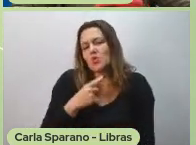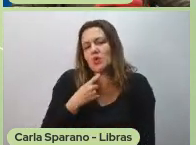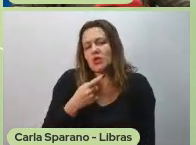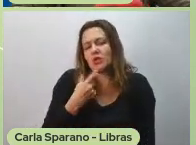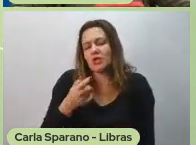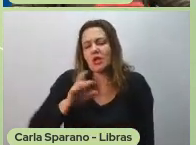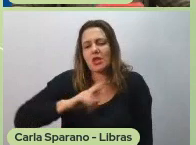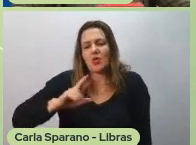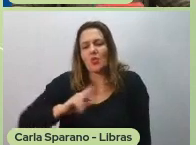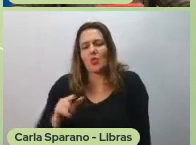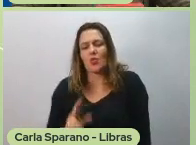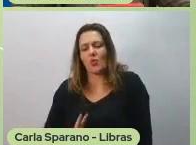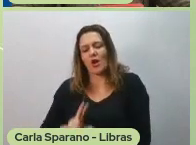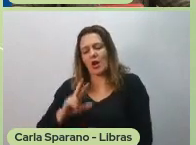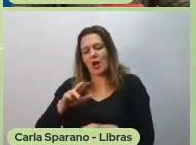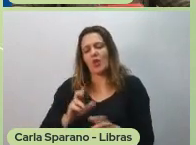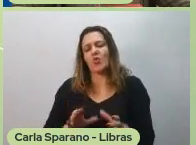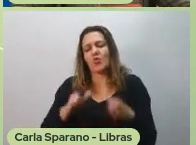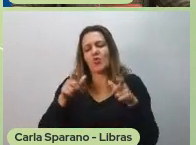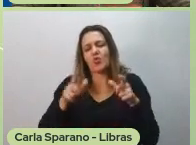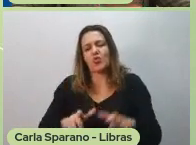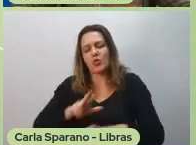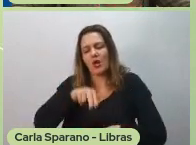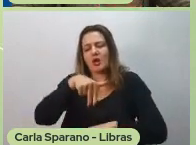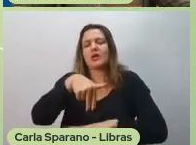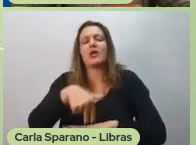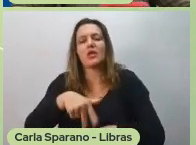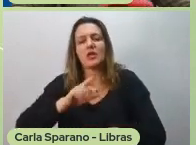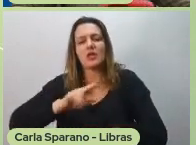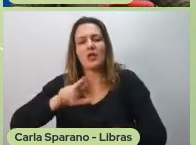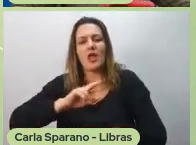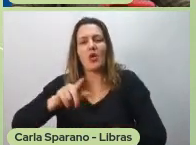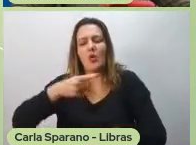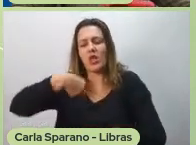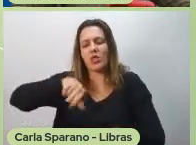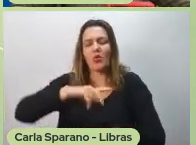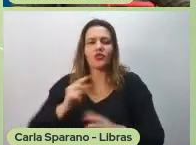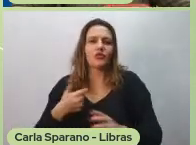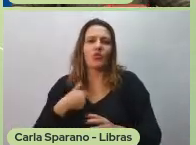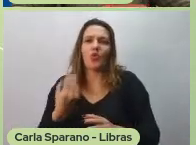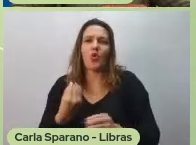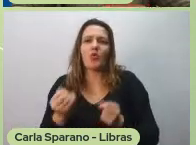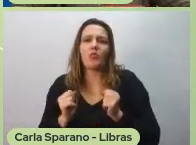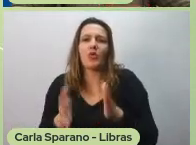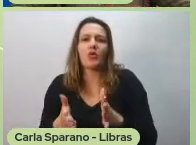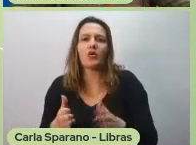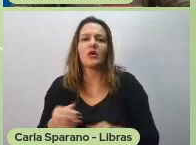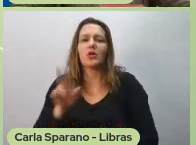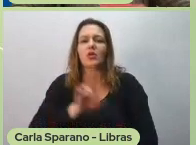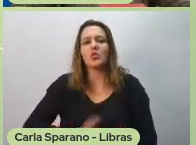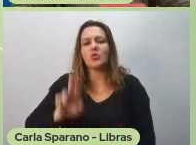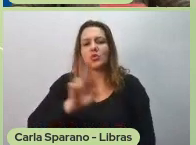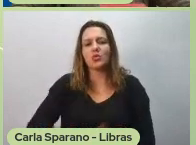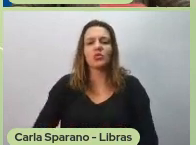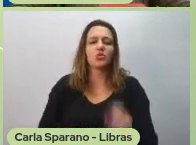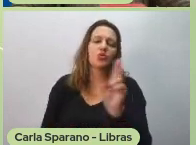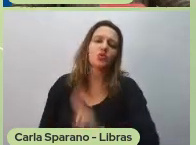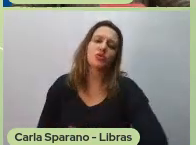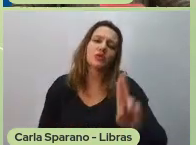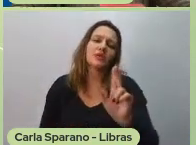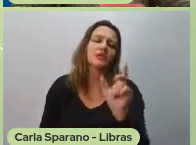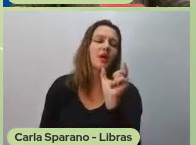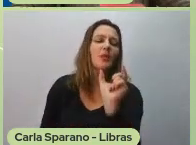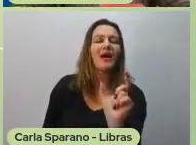nosso, e também a gente precisa tomar cuidado quando a gente usa a palavra nós.